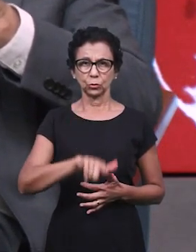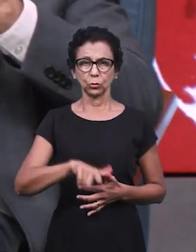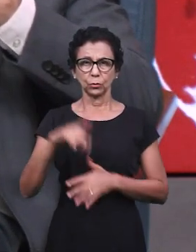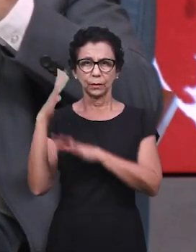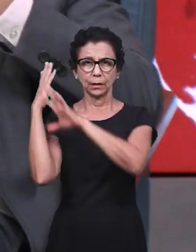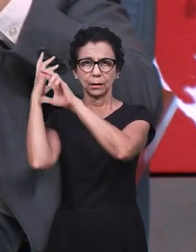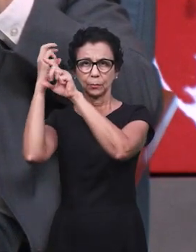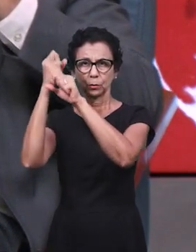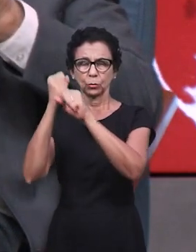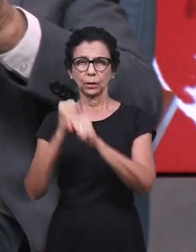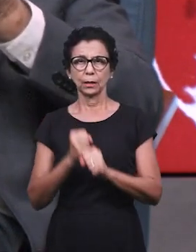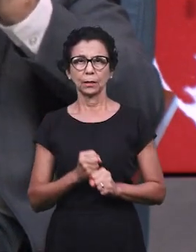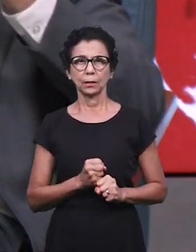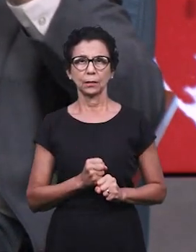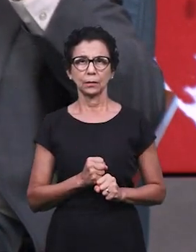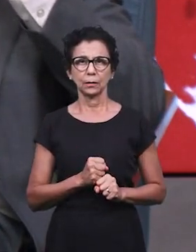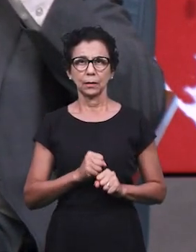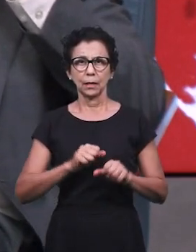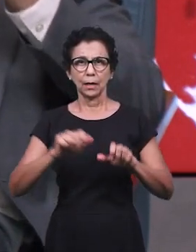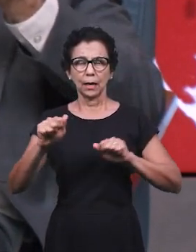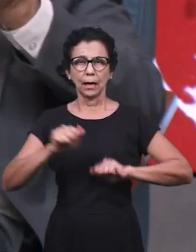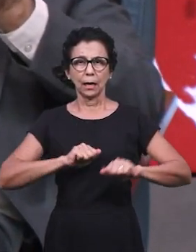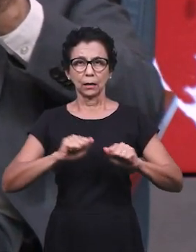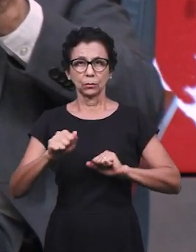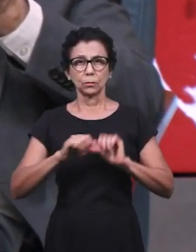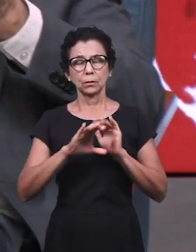voltar ao capítulo 6 do livro de